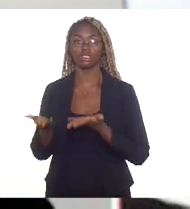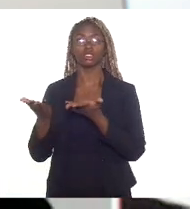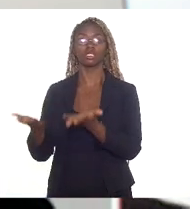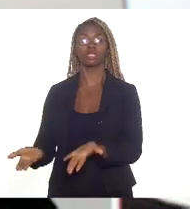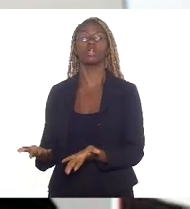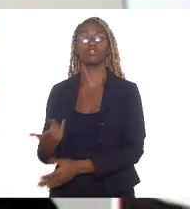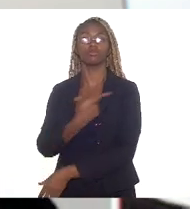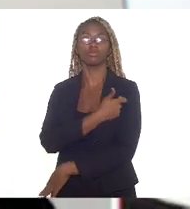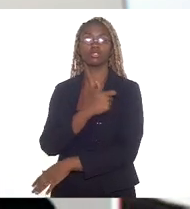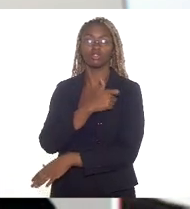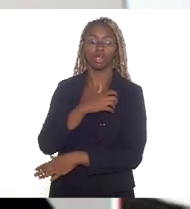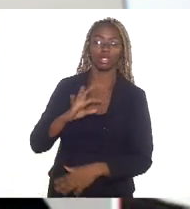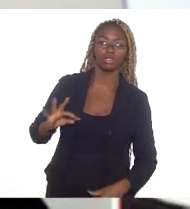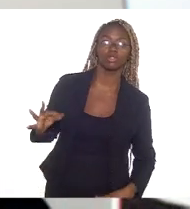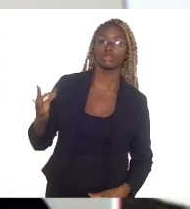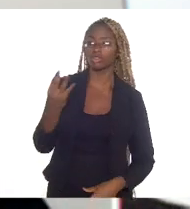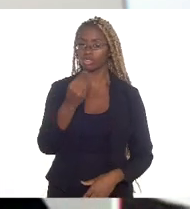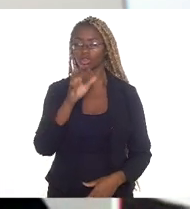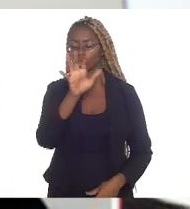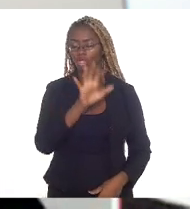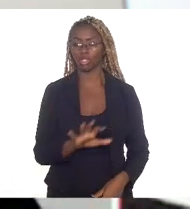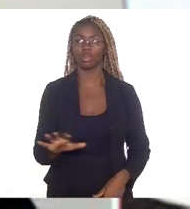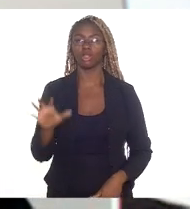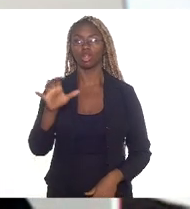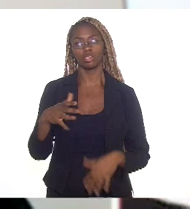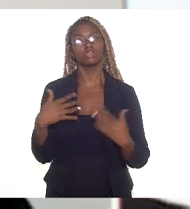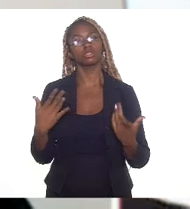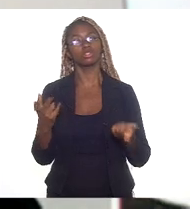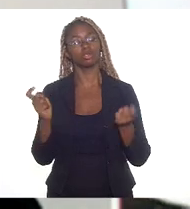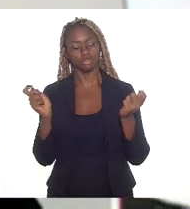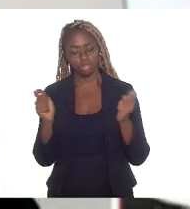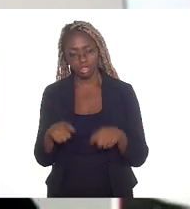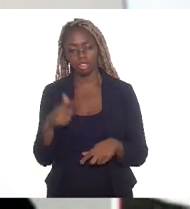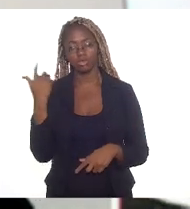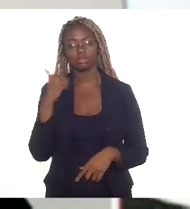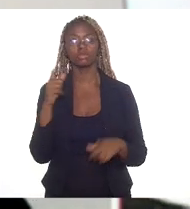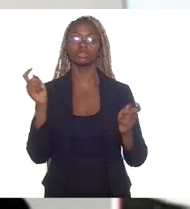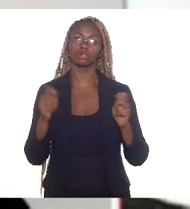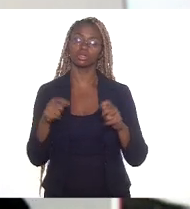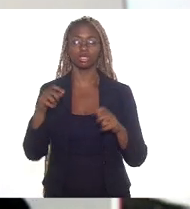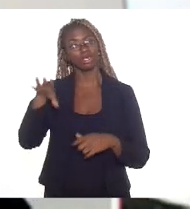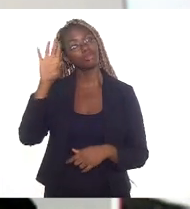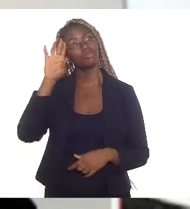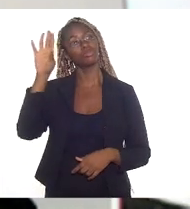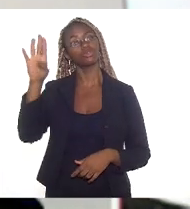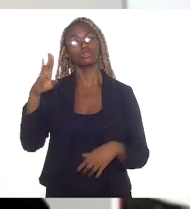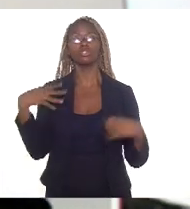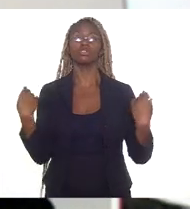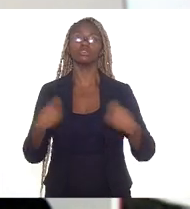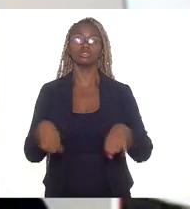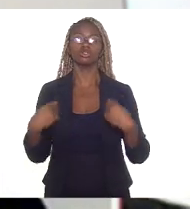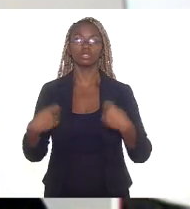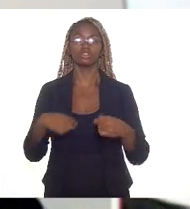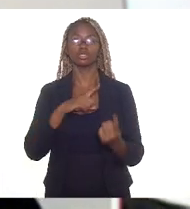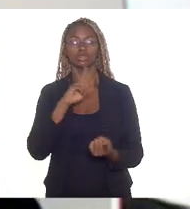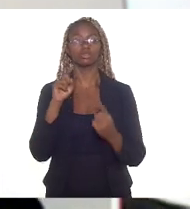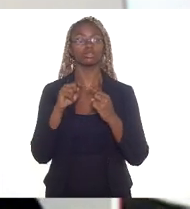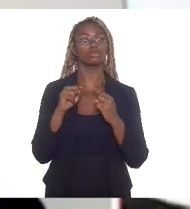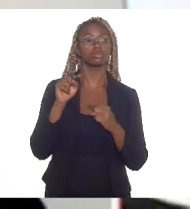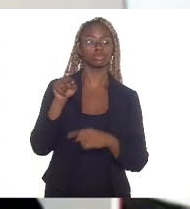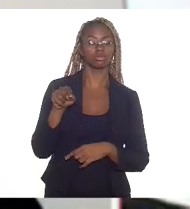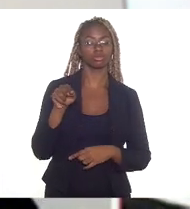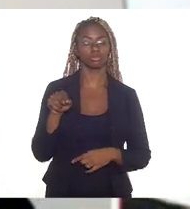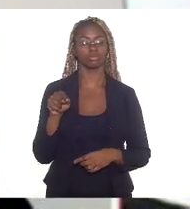para todos os setores. Então, ela consegue dar, de fato, a prioridade necessária no sentido que tem que ser